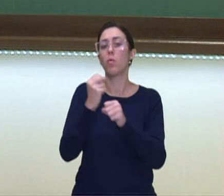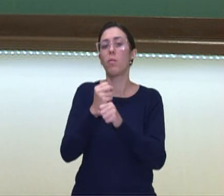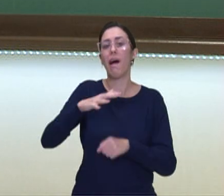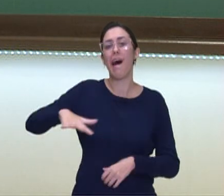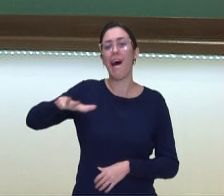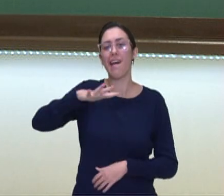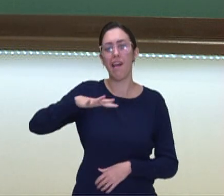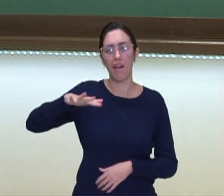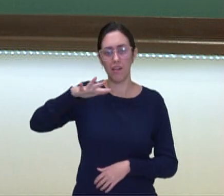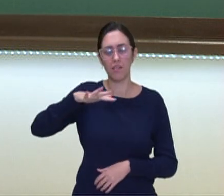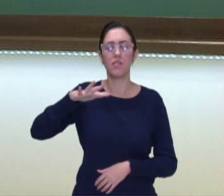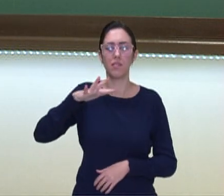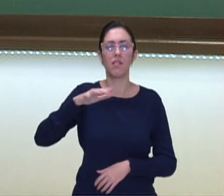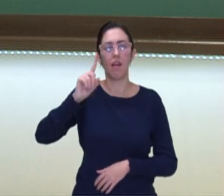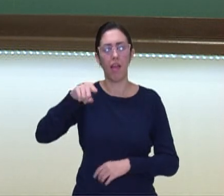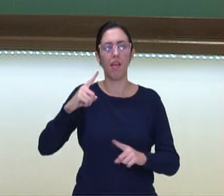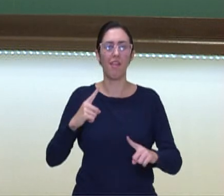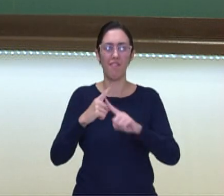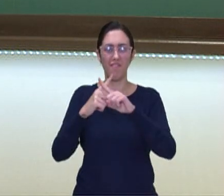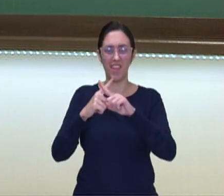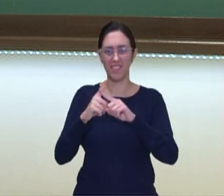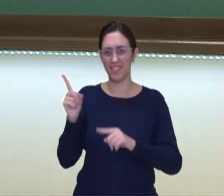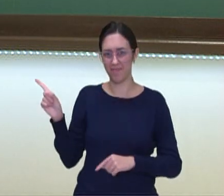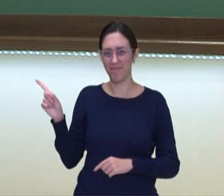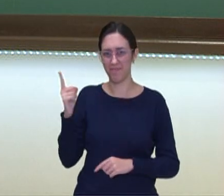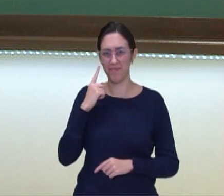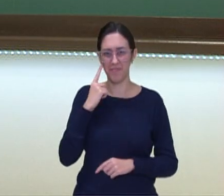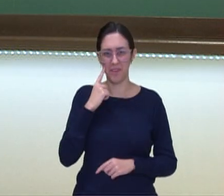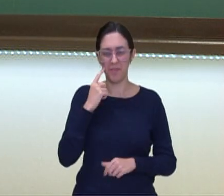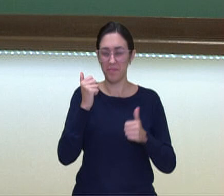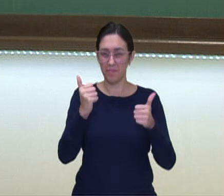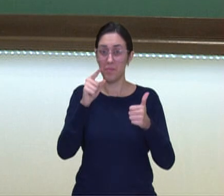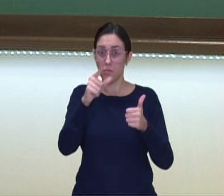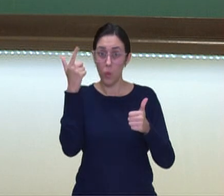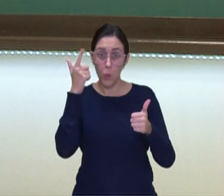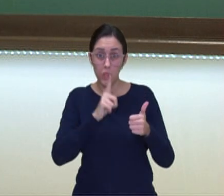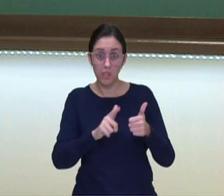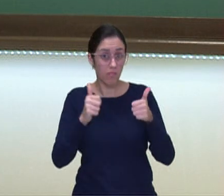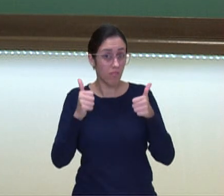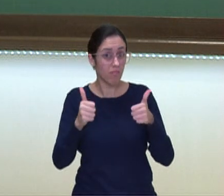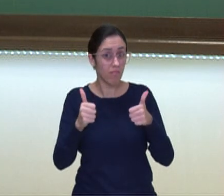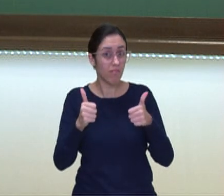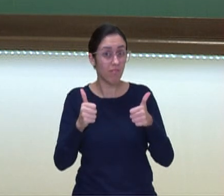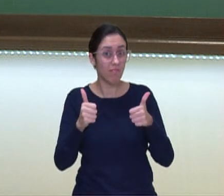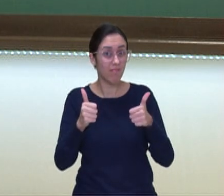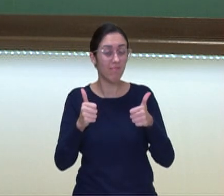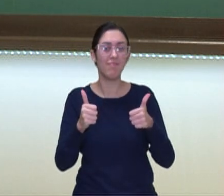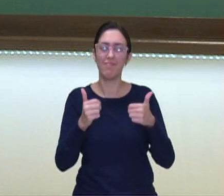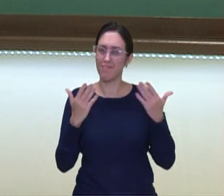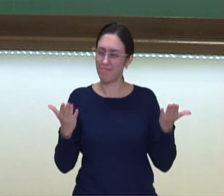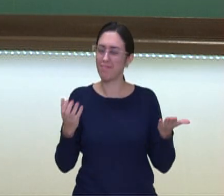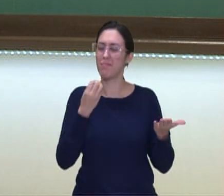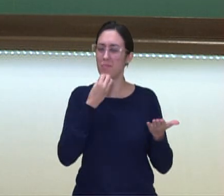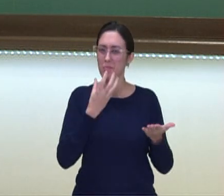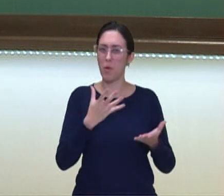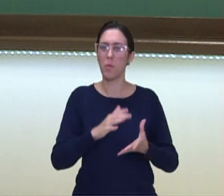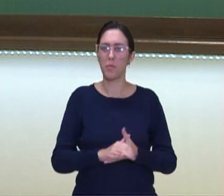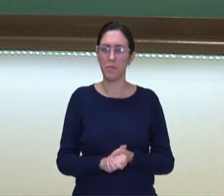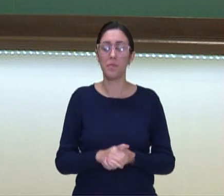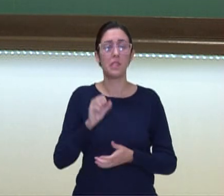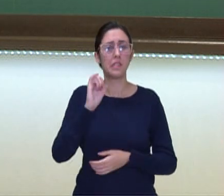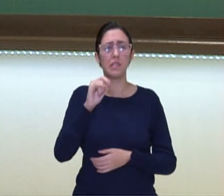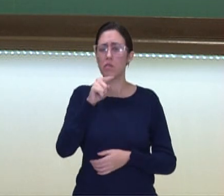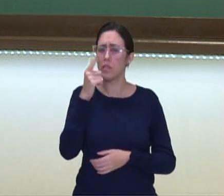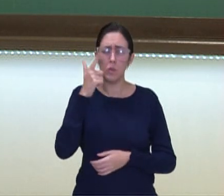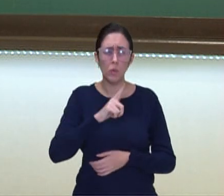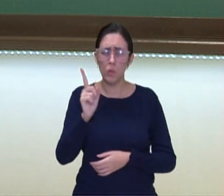Comprimento vezes a largura. Beleza? Então, acertou aí o exercício? Então, muito bom. Se você não conseguiu, dá